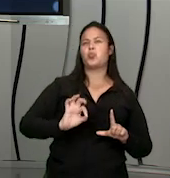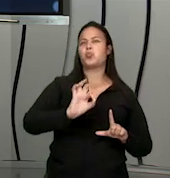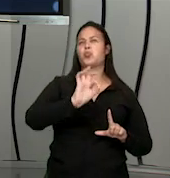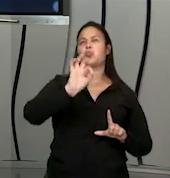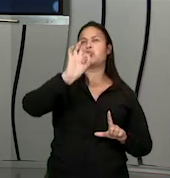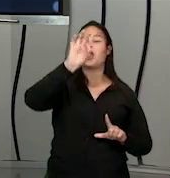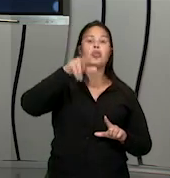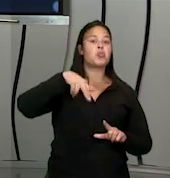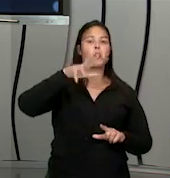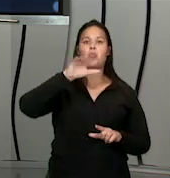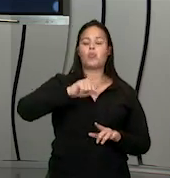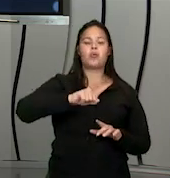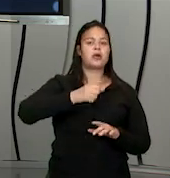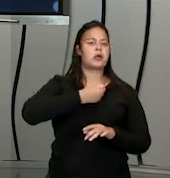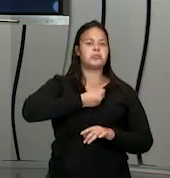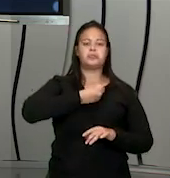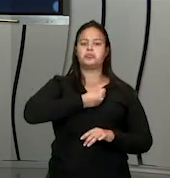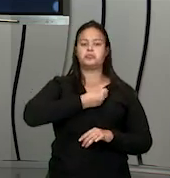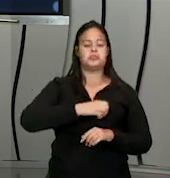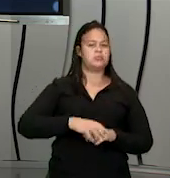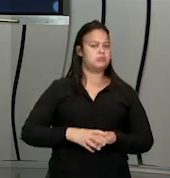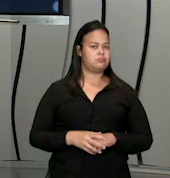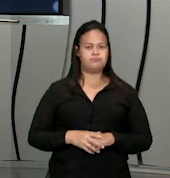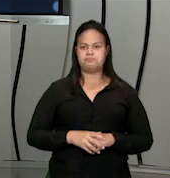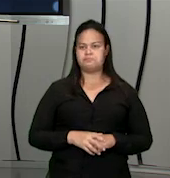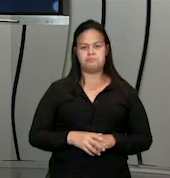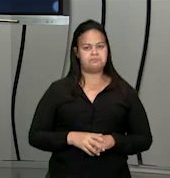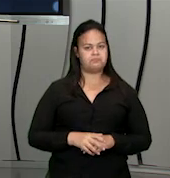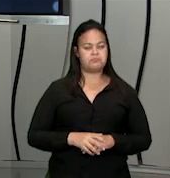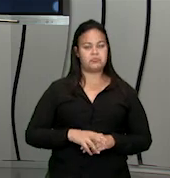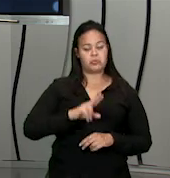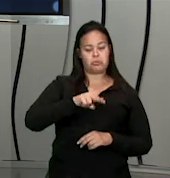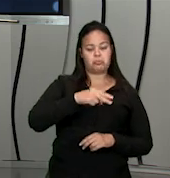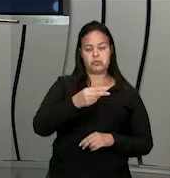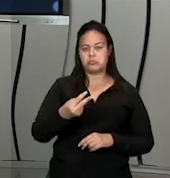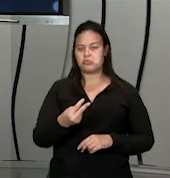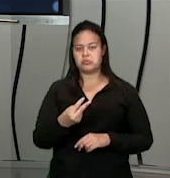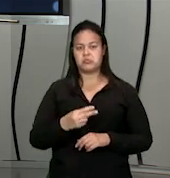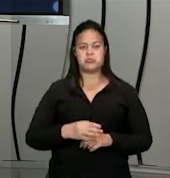linha, tá? Ela não vai atingir a linha aí do π sobre 2, não.